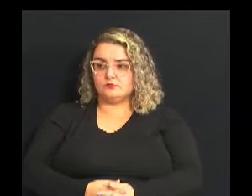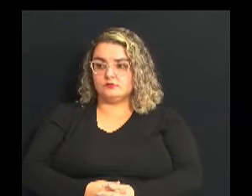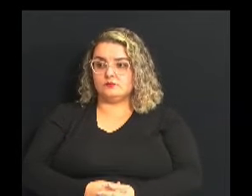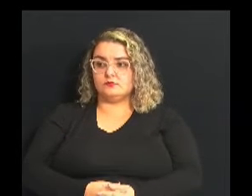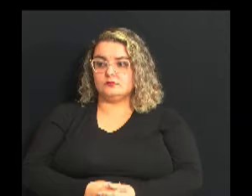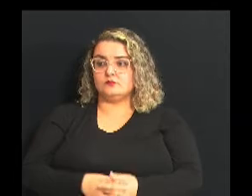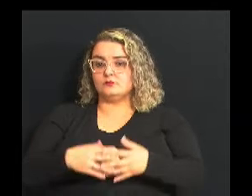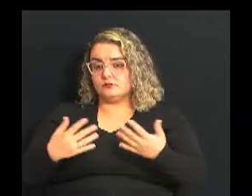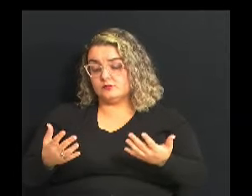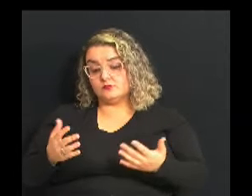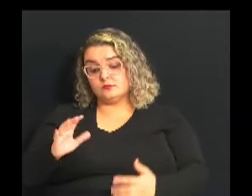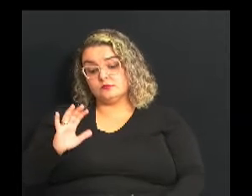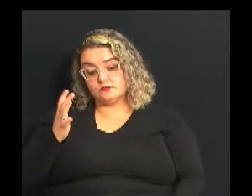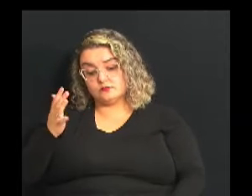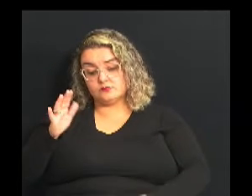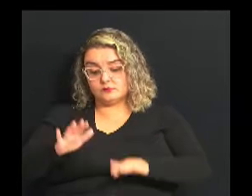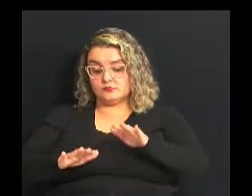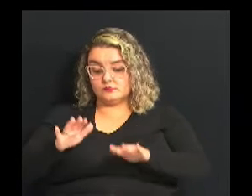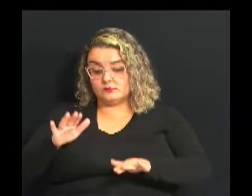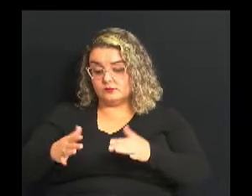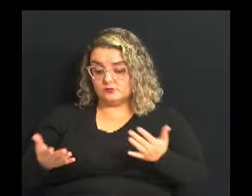acontecendo algumas vezes de não